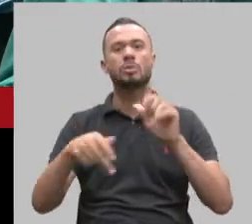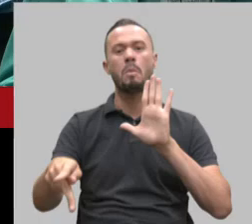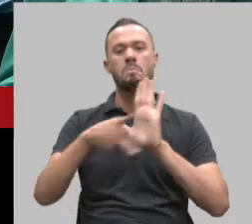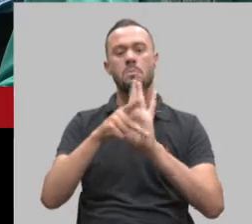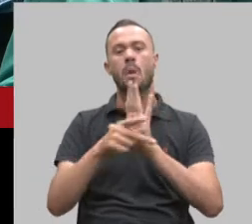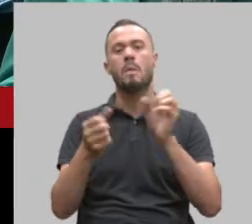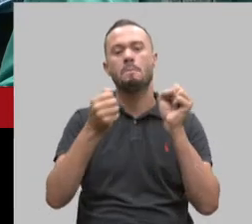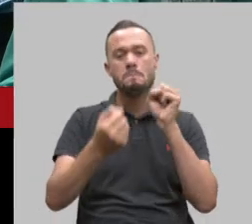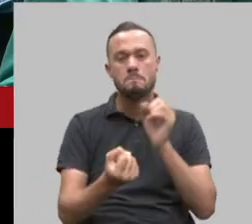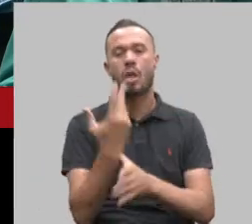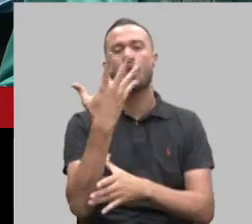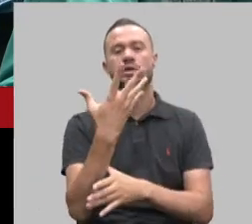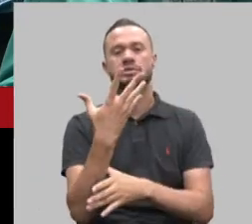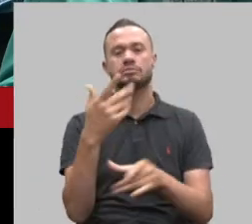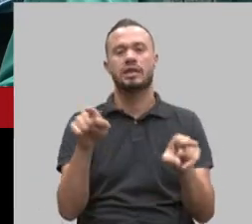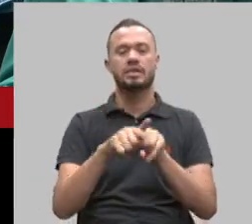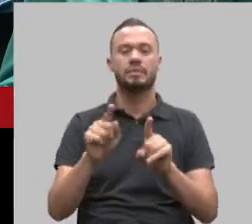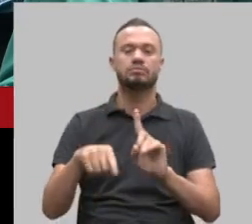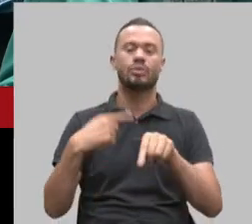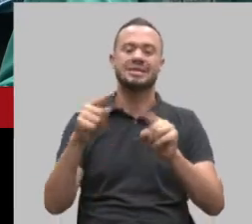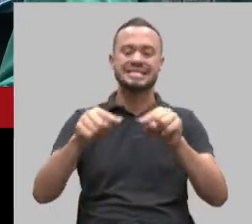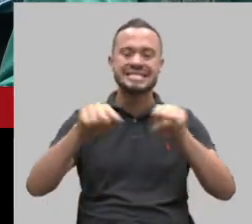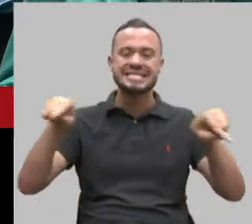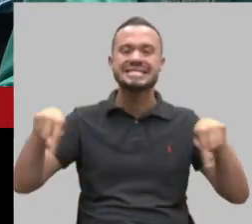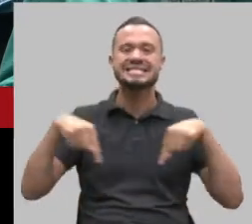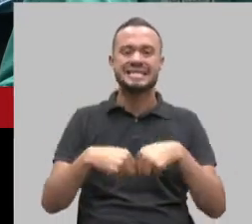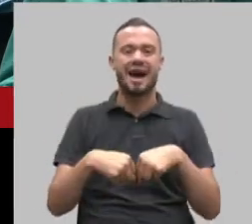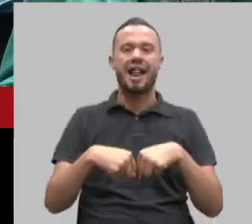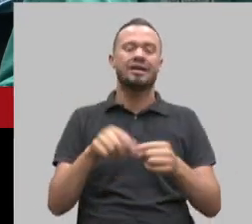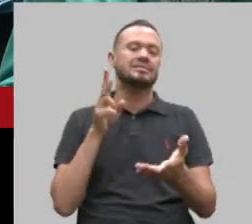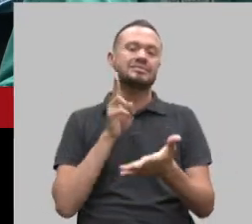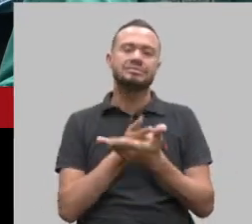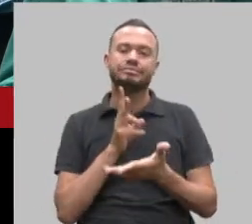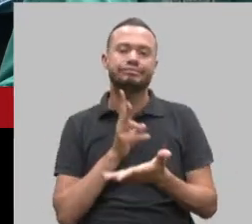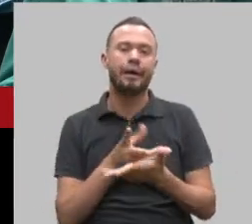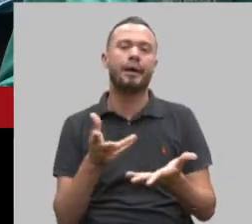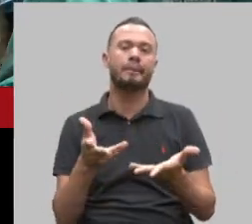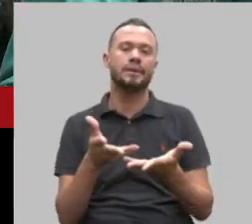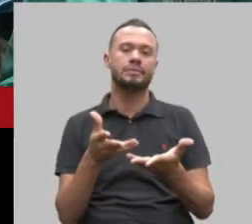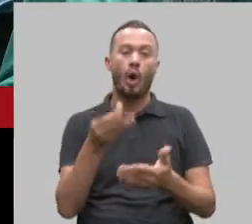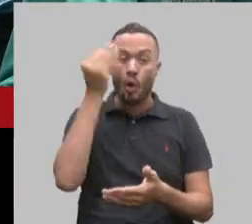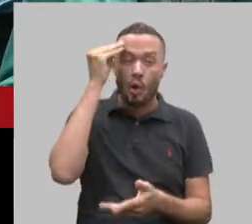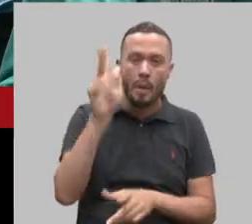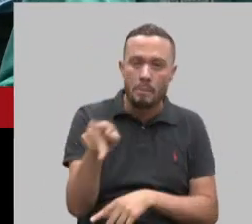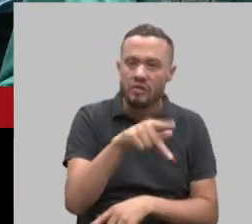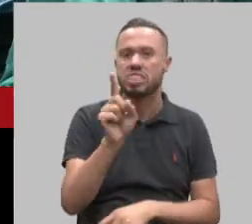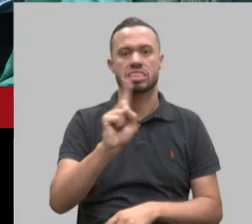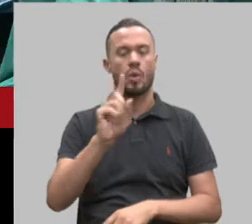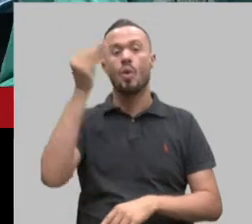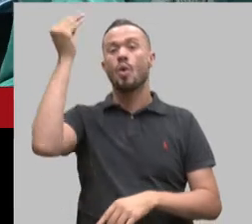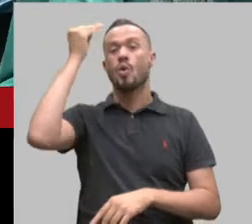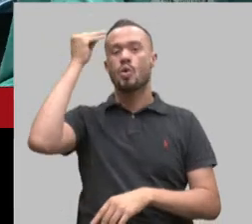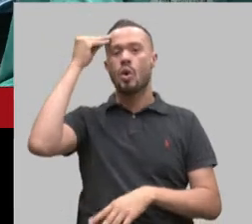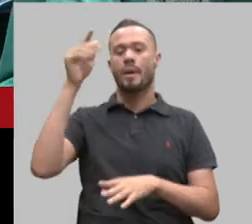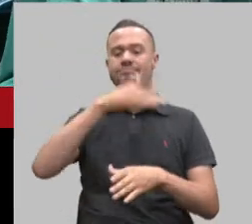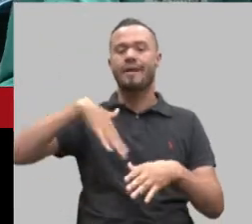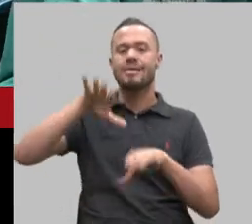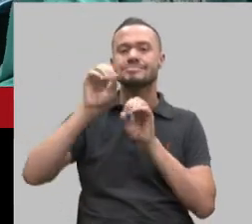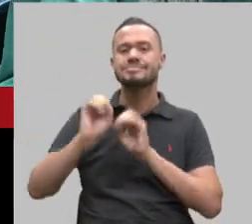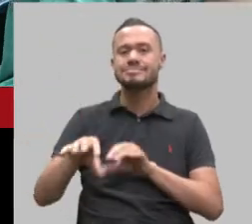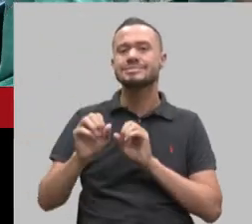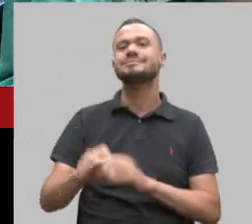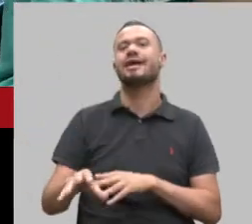construção a sala de aula muitas das vezes não por culpa dos professores Mas pelo sistema de ensino torna uma coisa